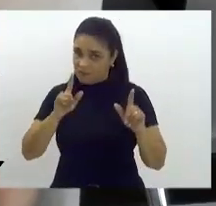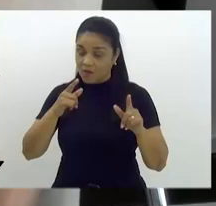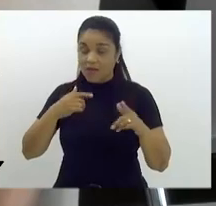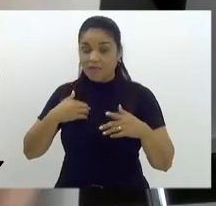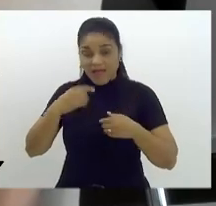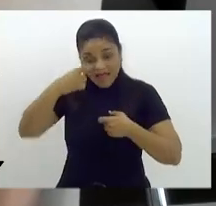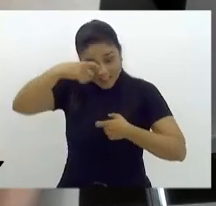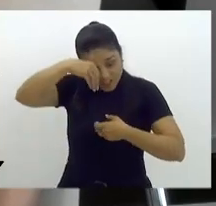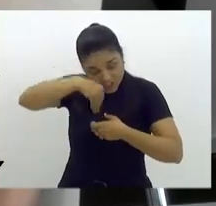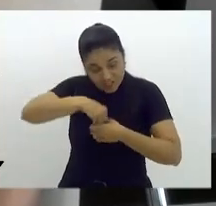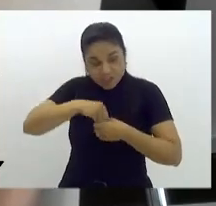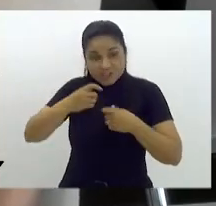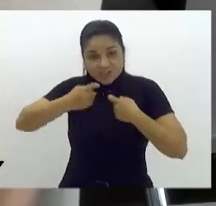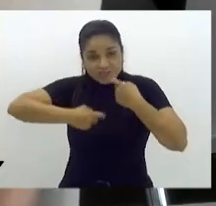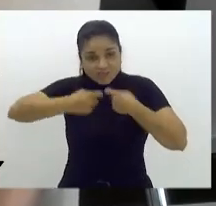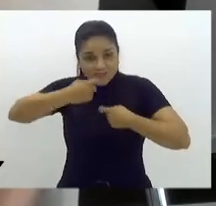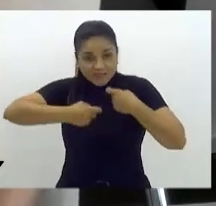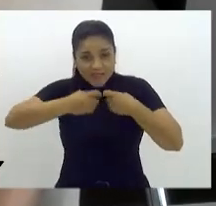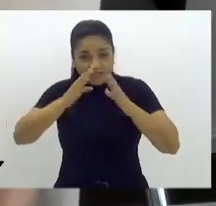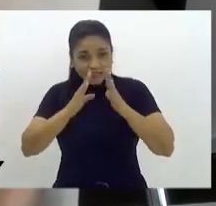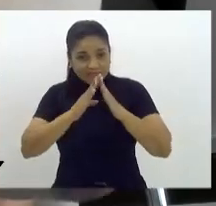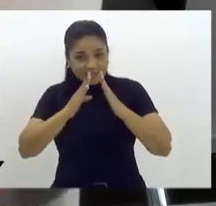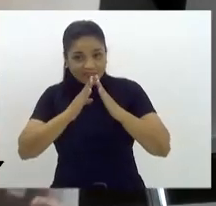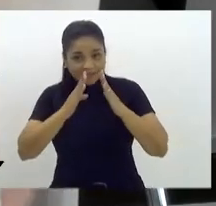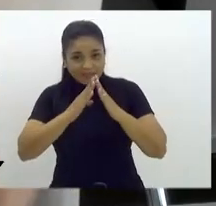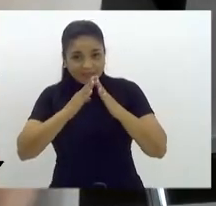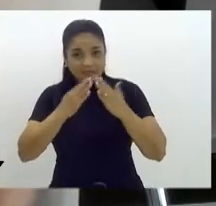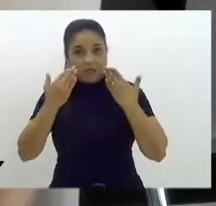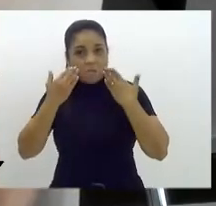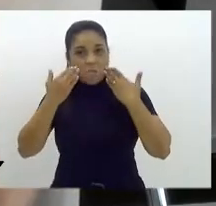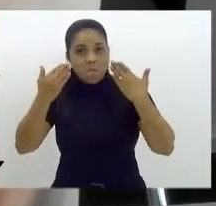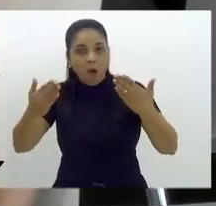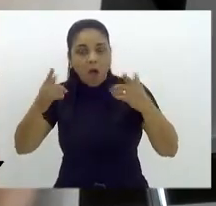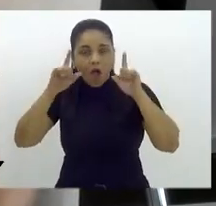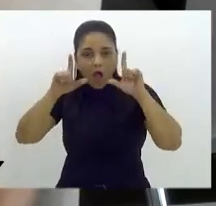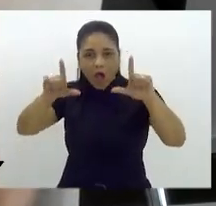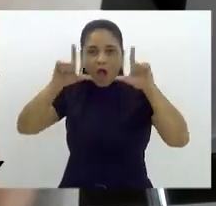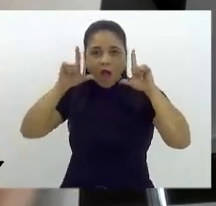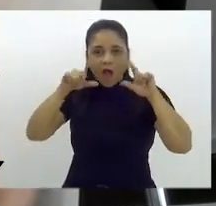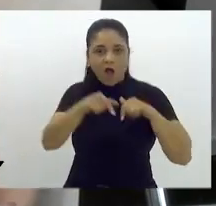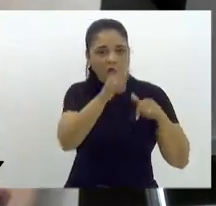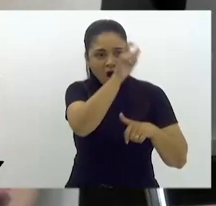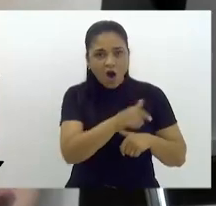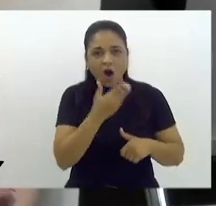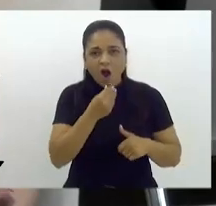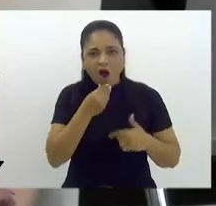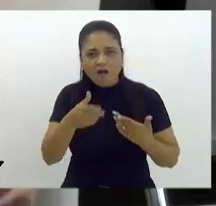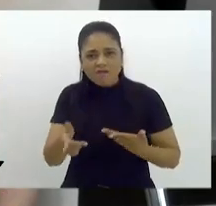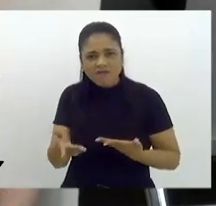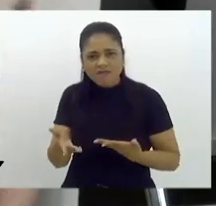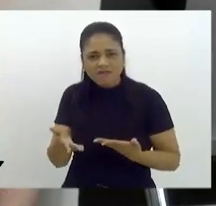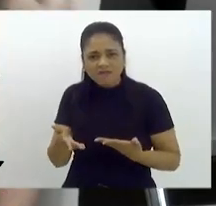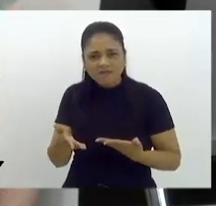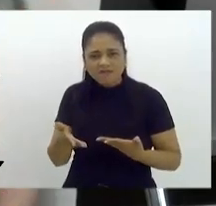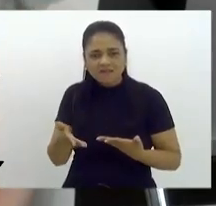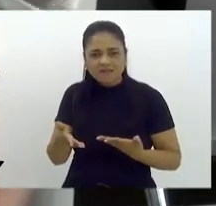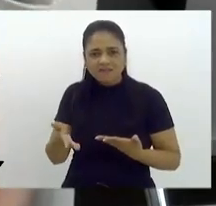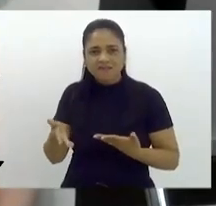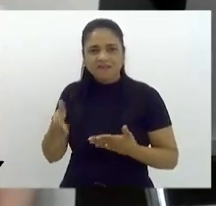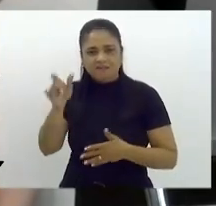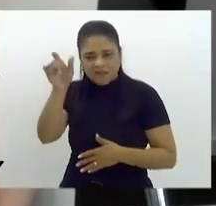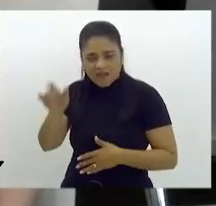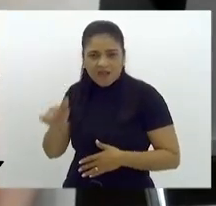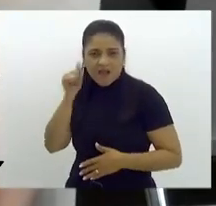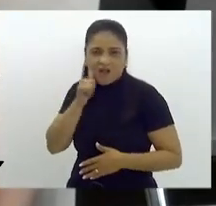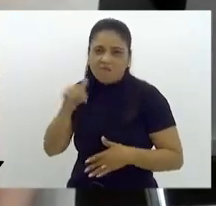na intimidade dela e depois ela é exposta e essa é a maior parte dos casos então a violência contra mulher independe de comportamento da mulher é que quer criar